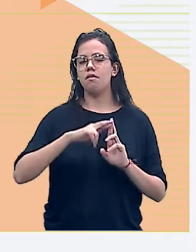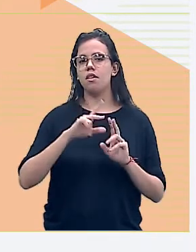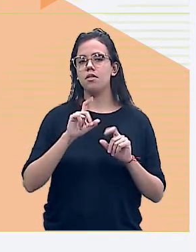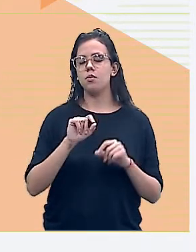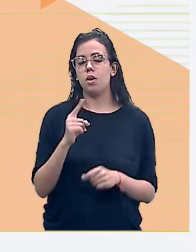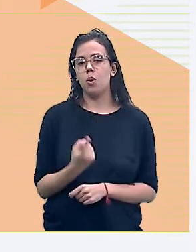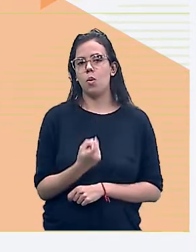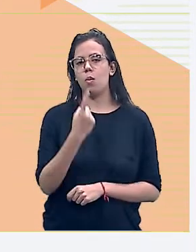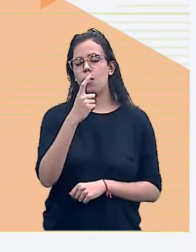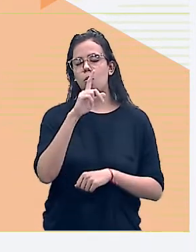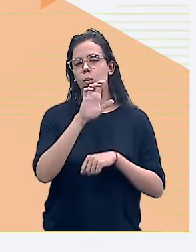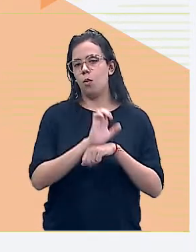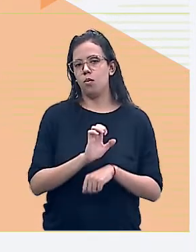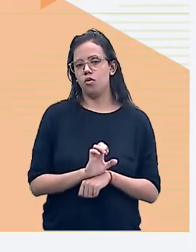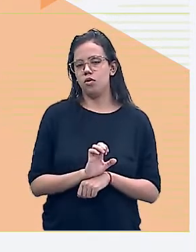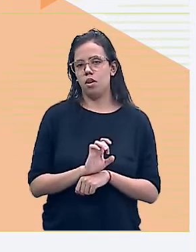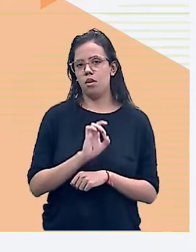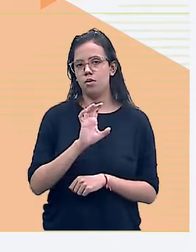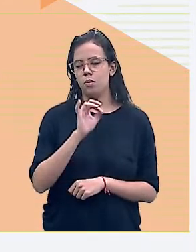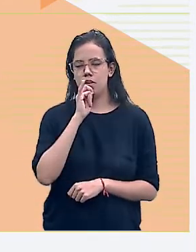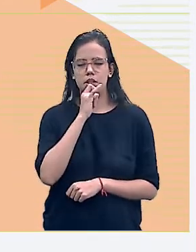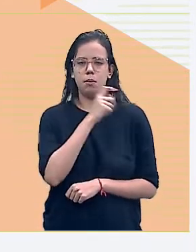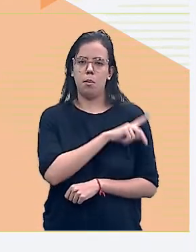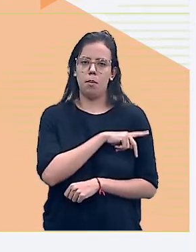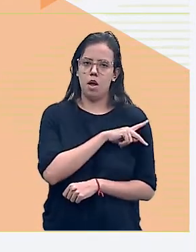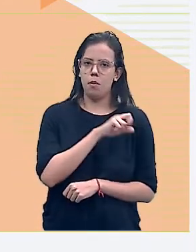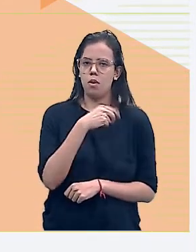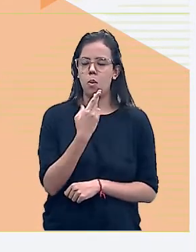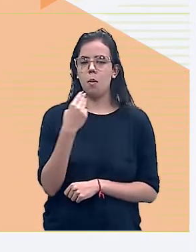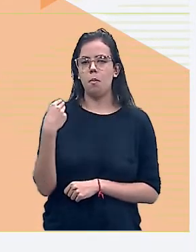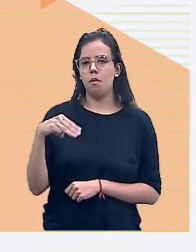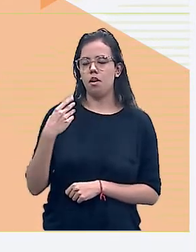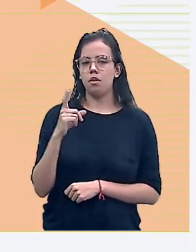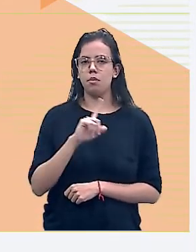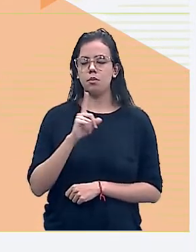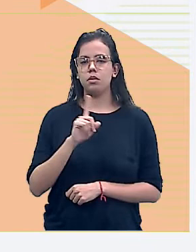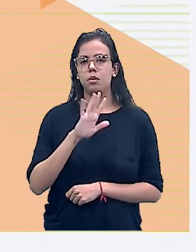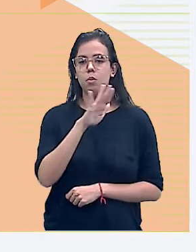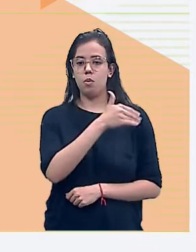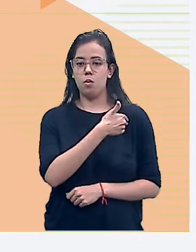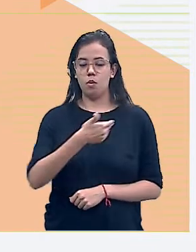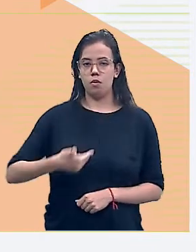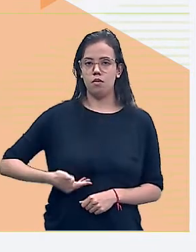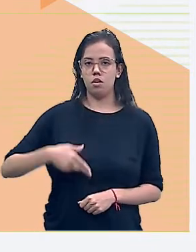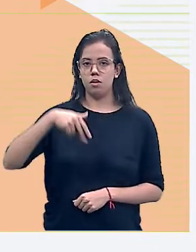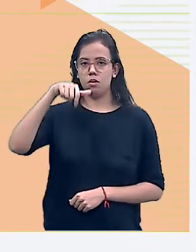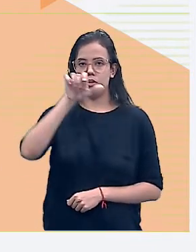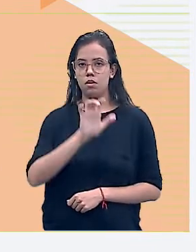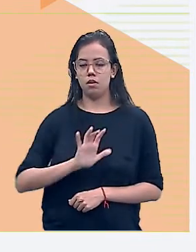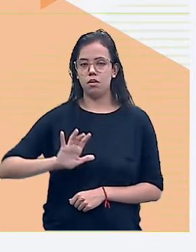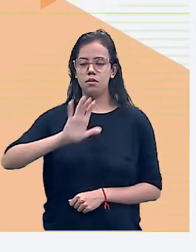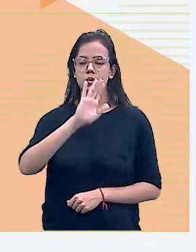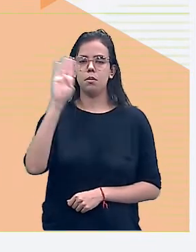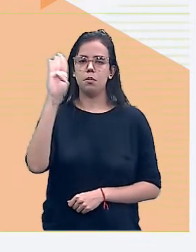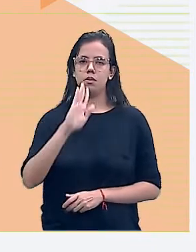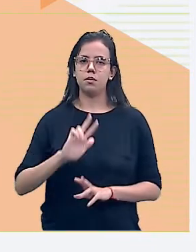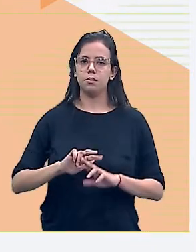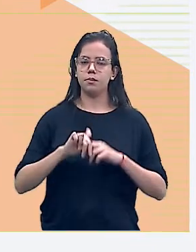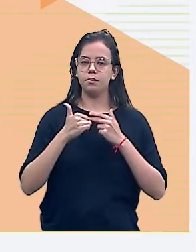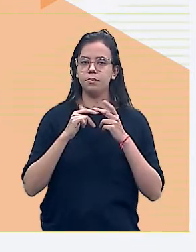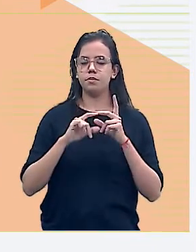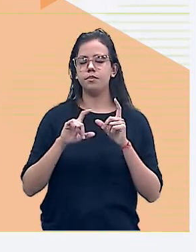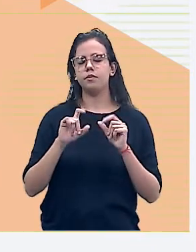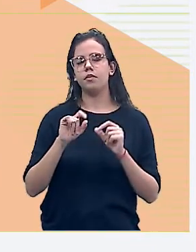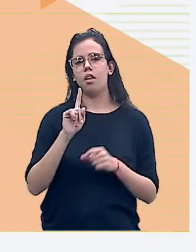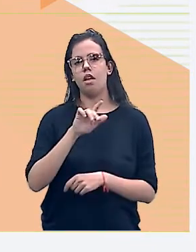Unidade da Federação não tô me referindo ao estado do Piauí ao estado do Maranhão eu tô me referindo a nação brasileira por isso